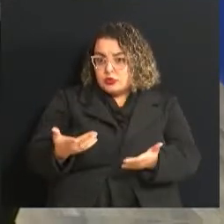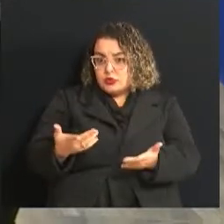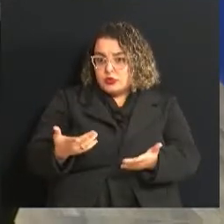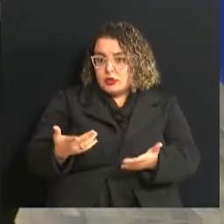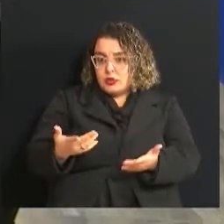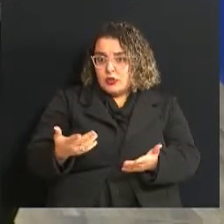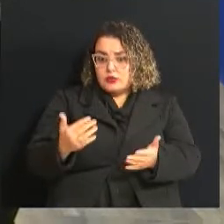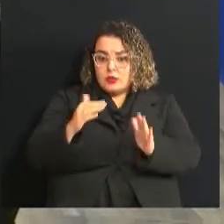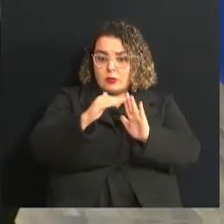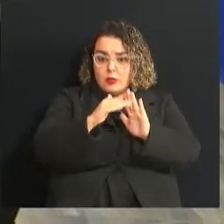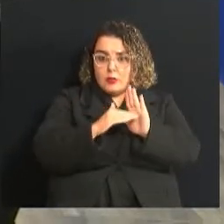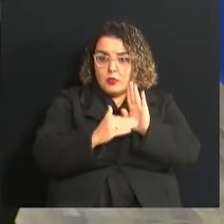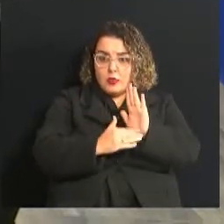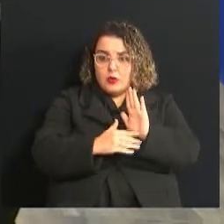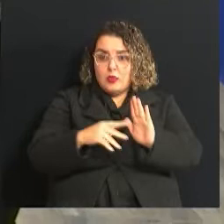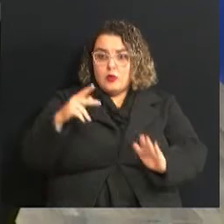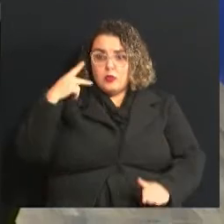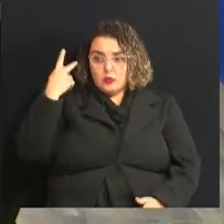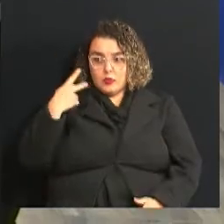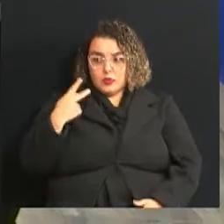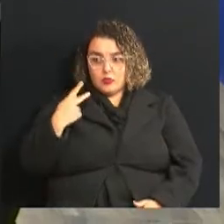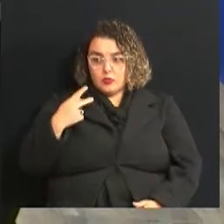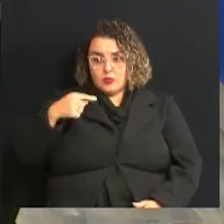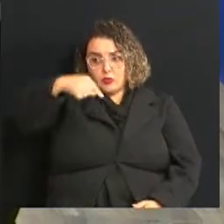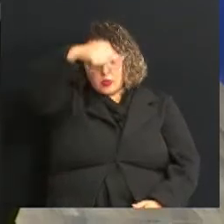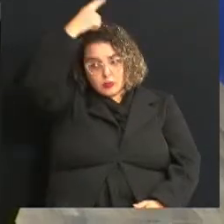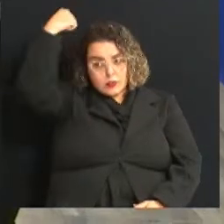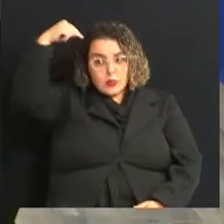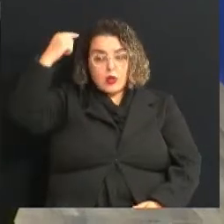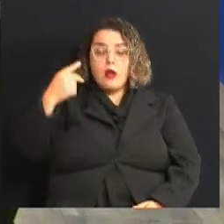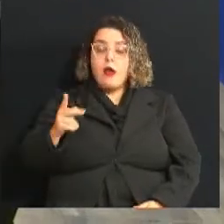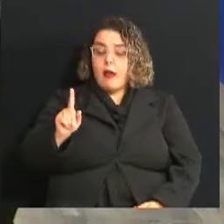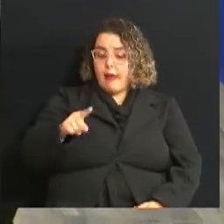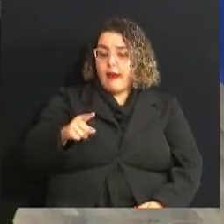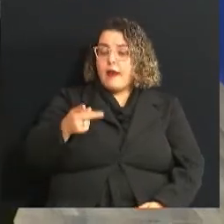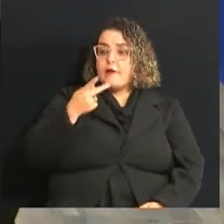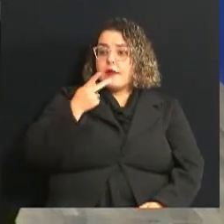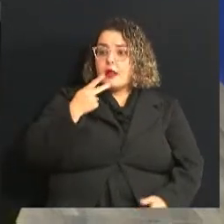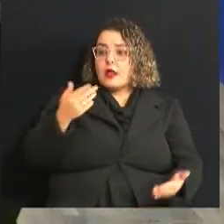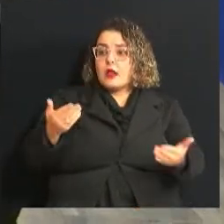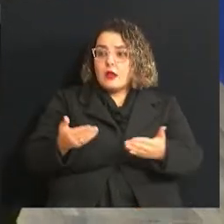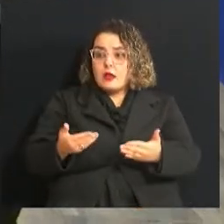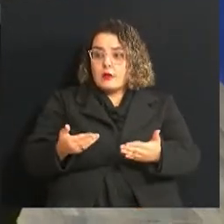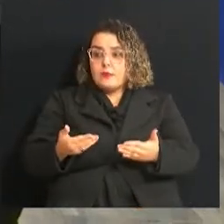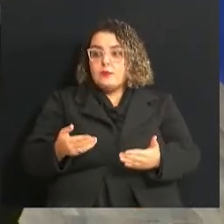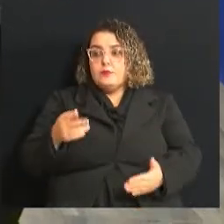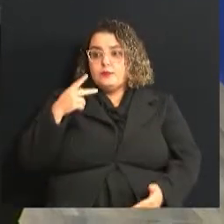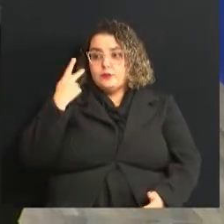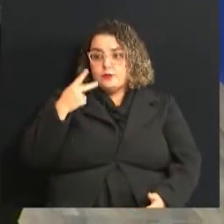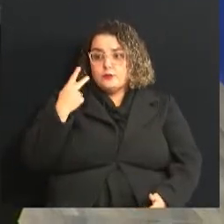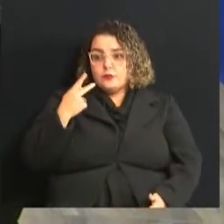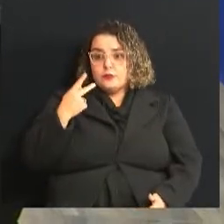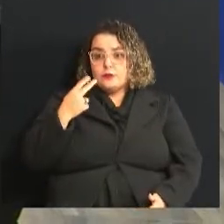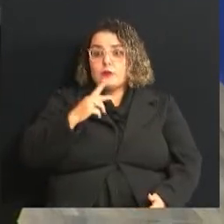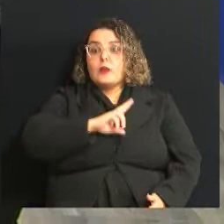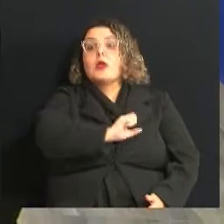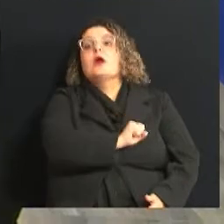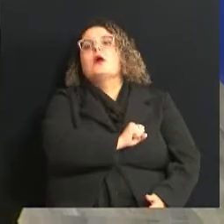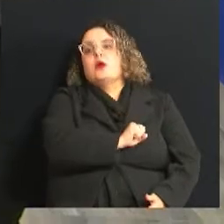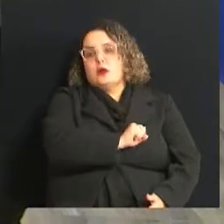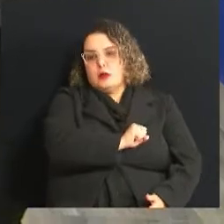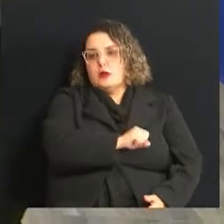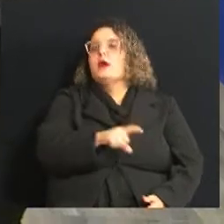uma proposta do vereador Paulo Gaspar. A gente vai falar agora do vereador Rossini, um projeto que